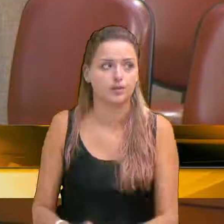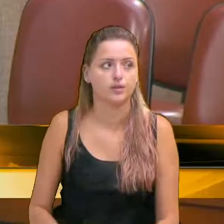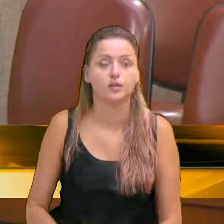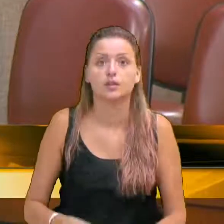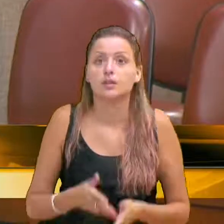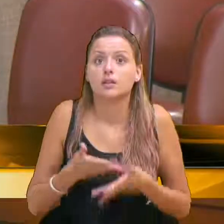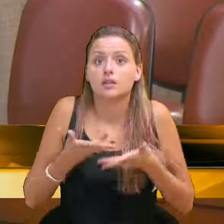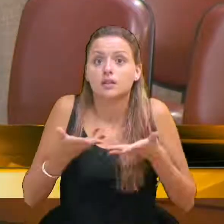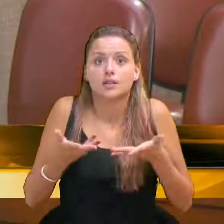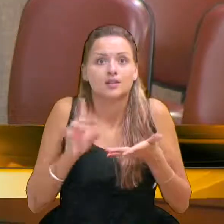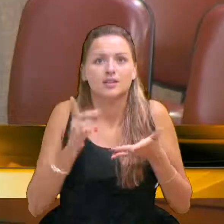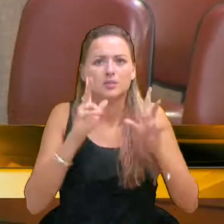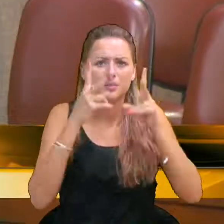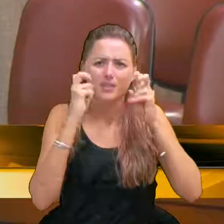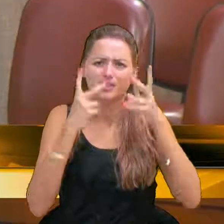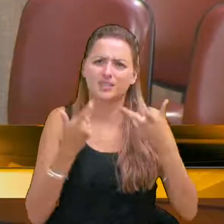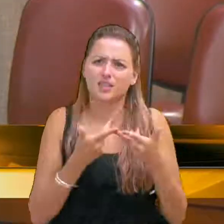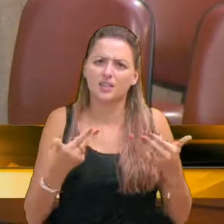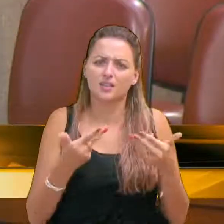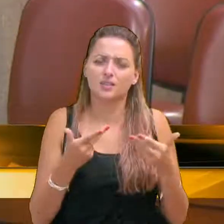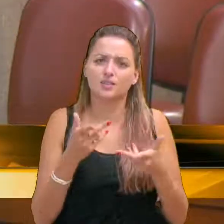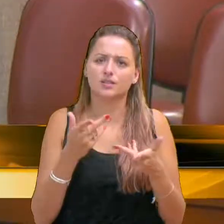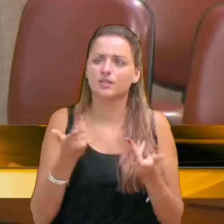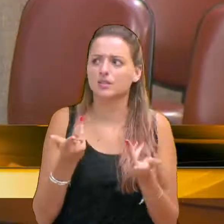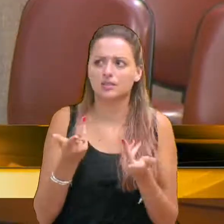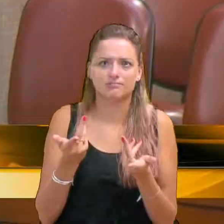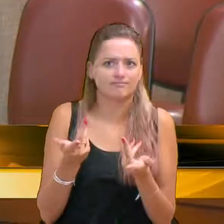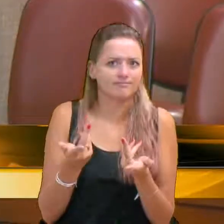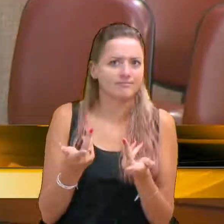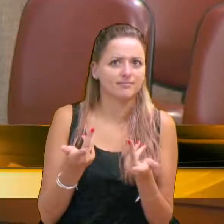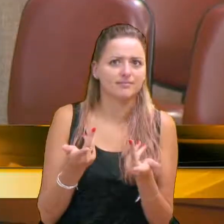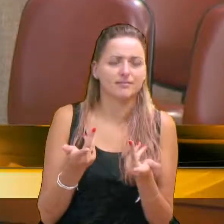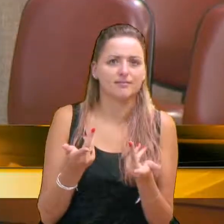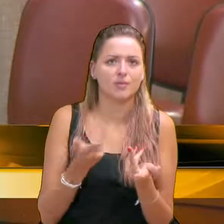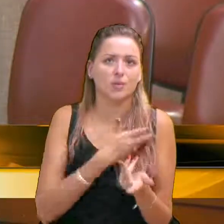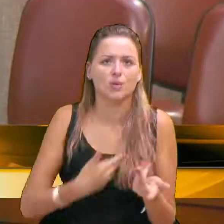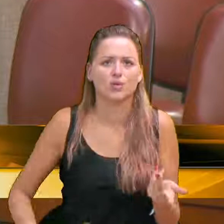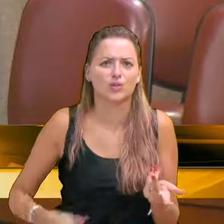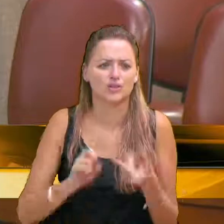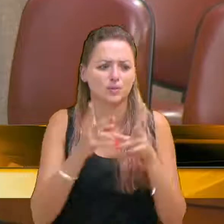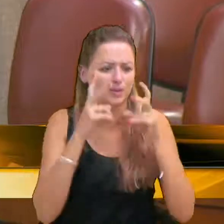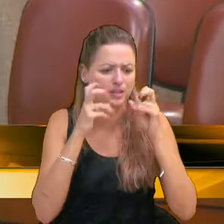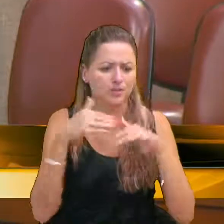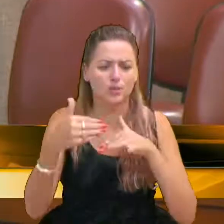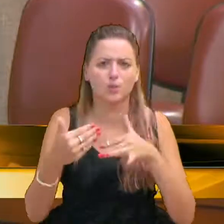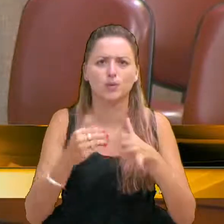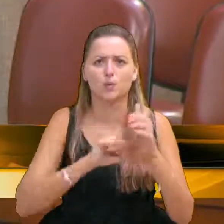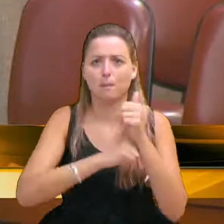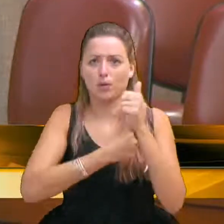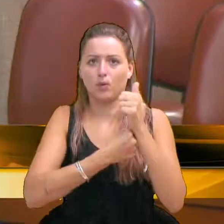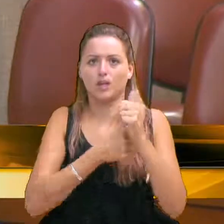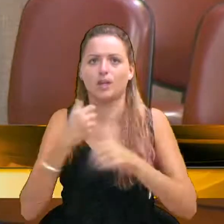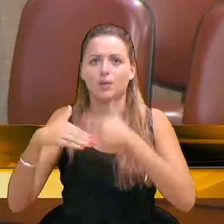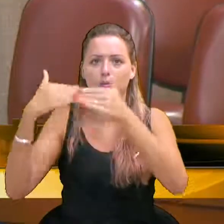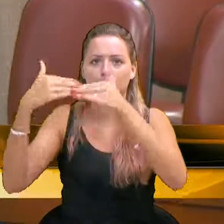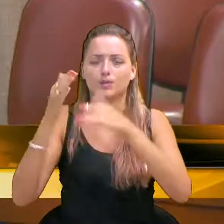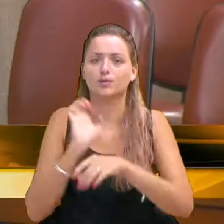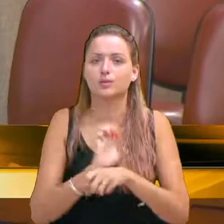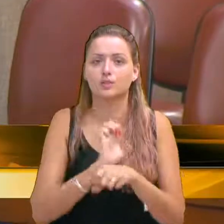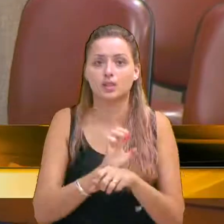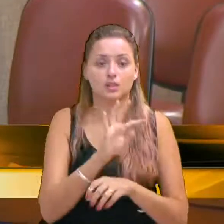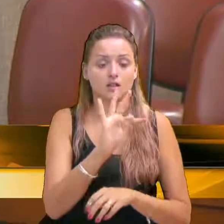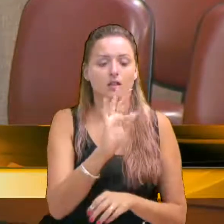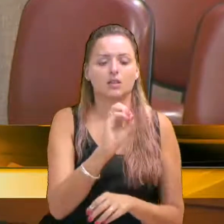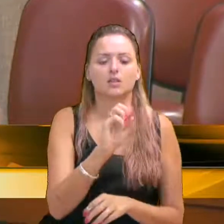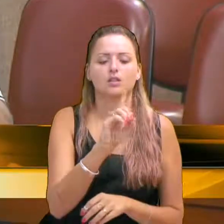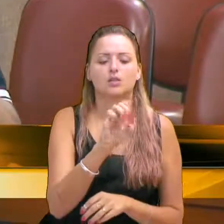Será que não se dão conta que estão puxando enxada nos seus pés quando travam o progresso do Estado? Será que a